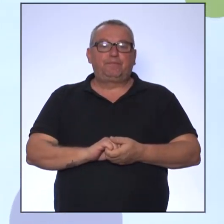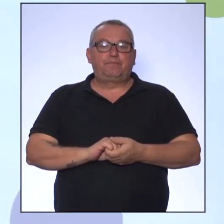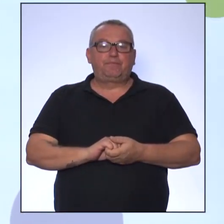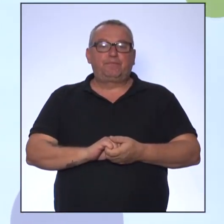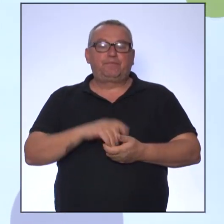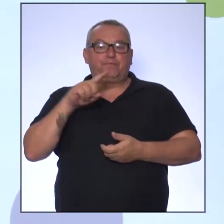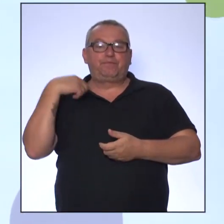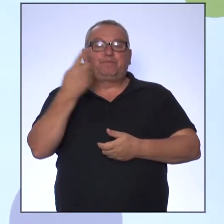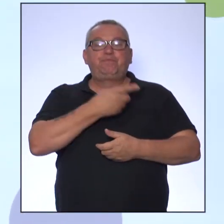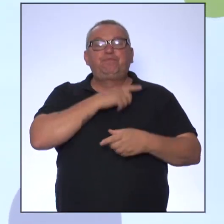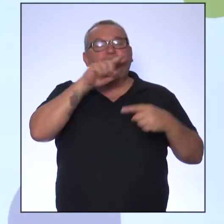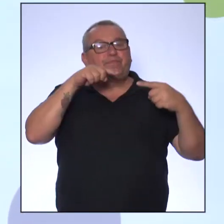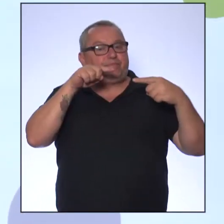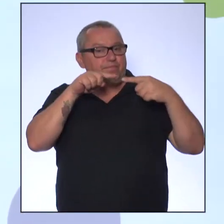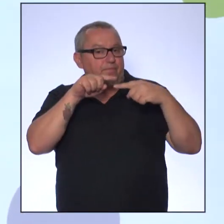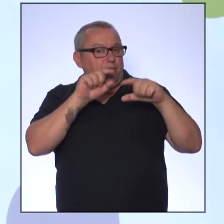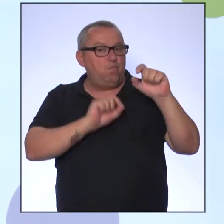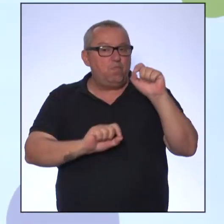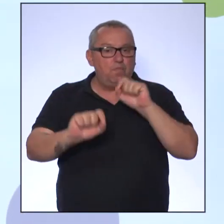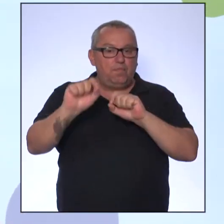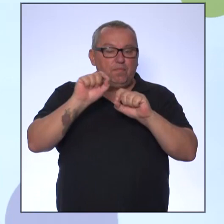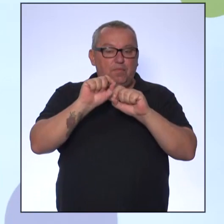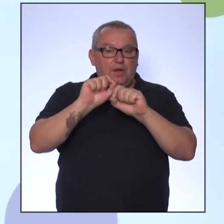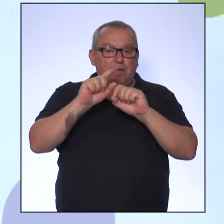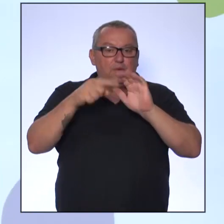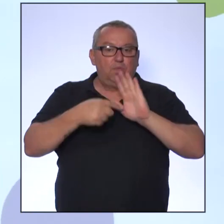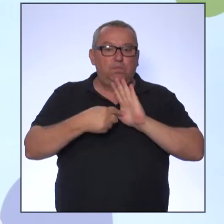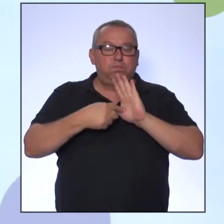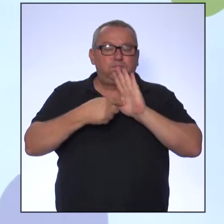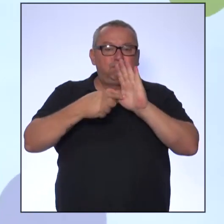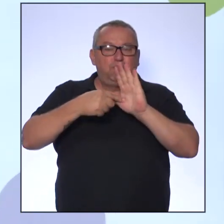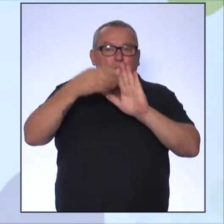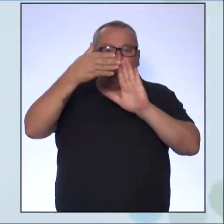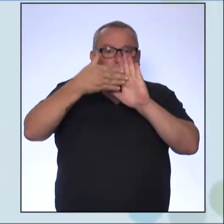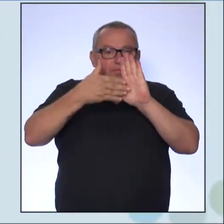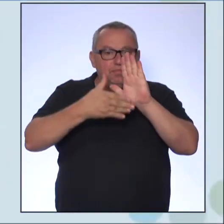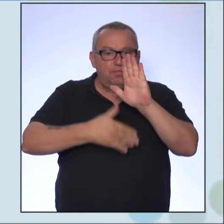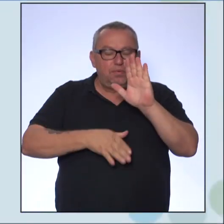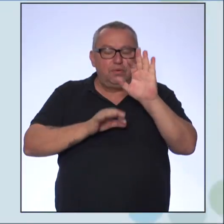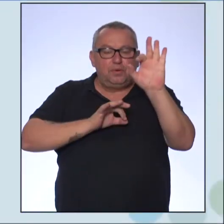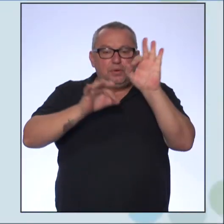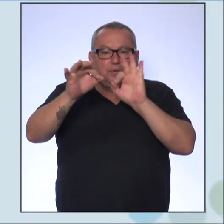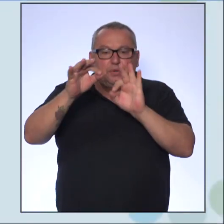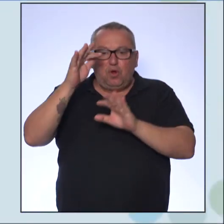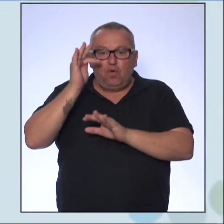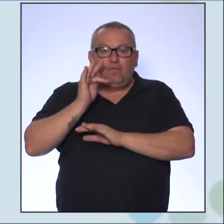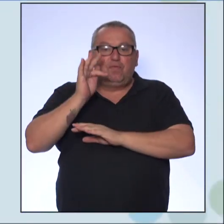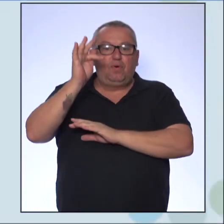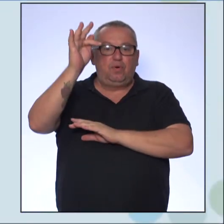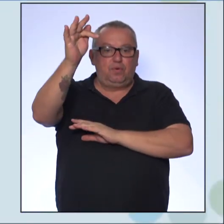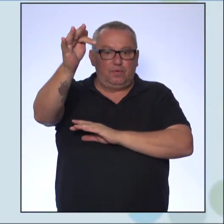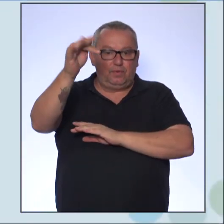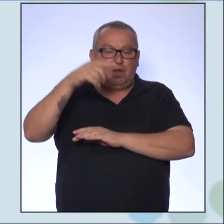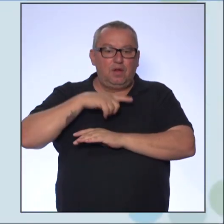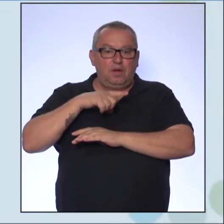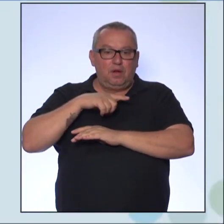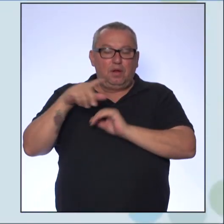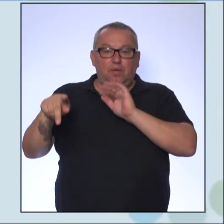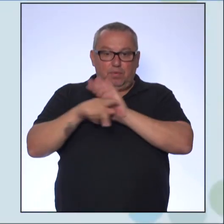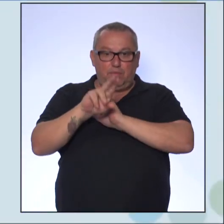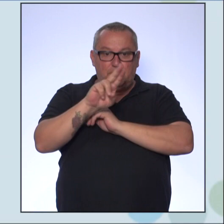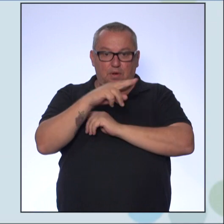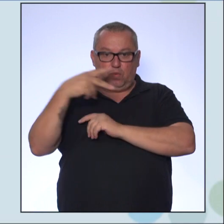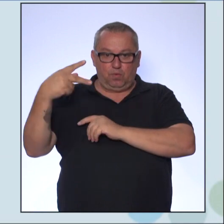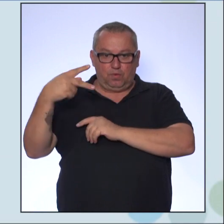o nosso objetivo de hoje é projetando o nosso futuro. Nós temos um programa na Universidade de São